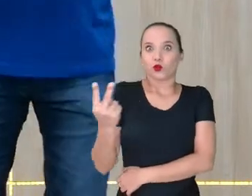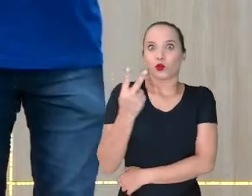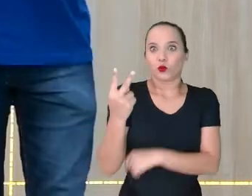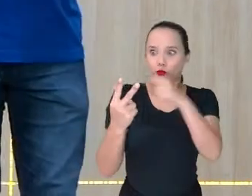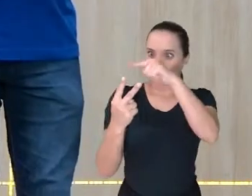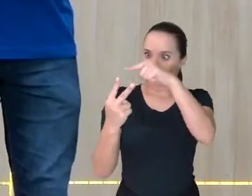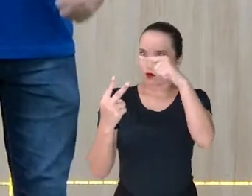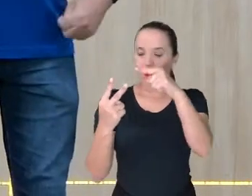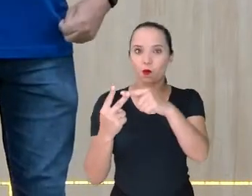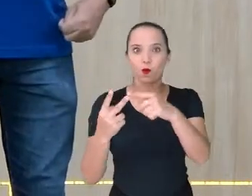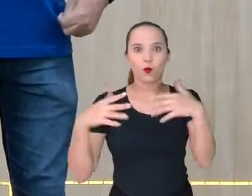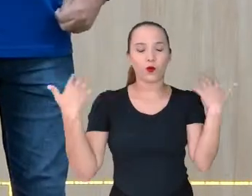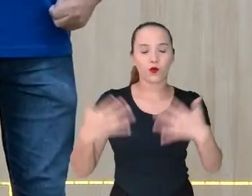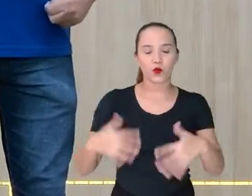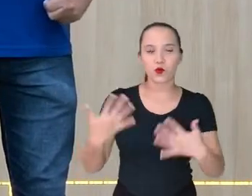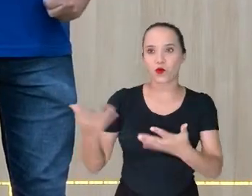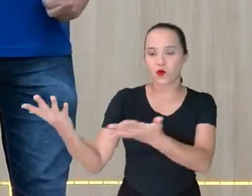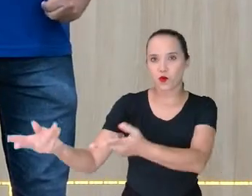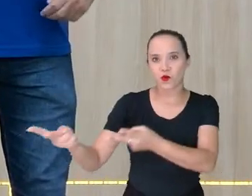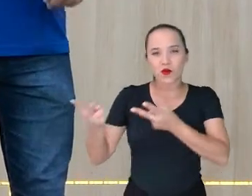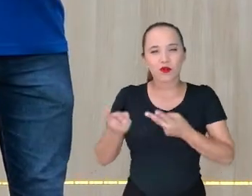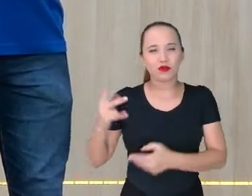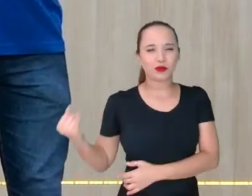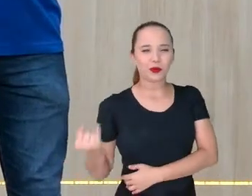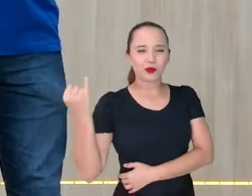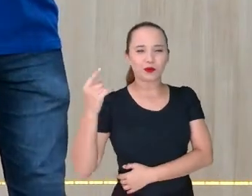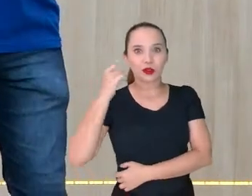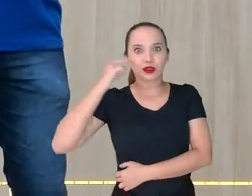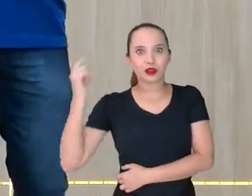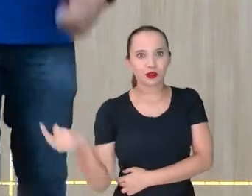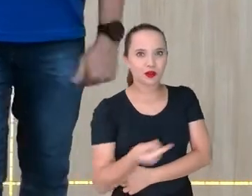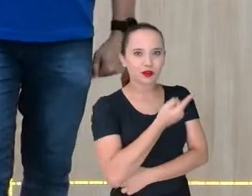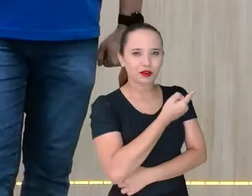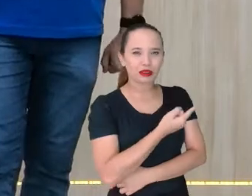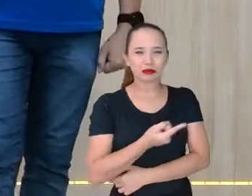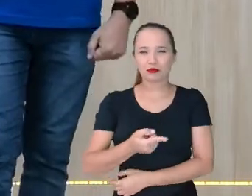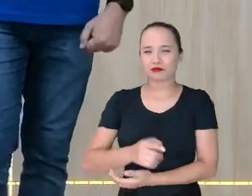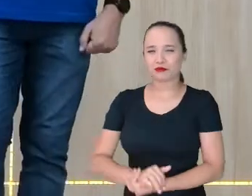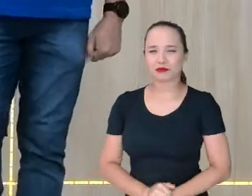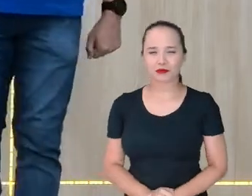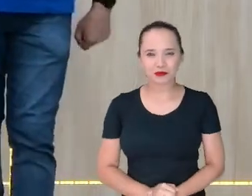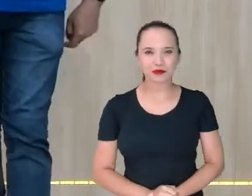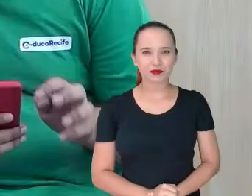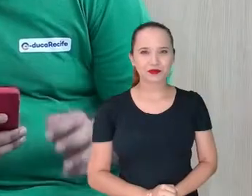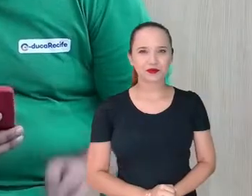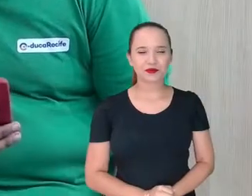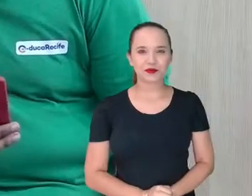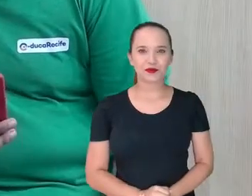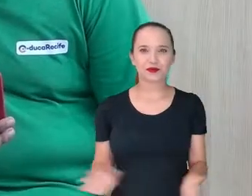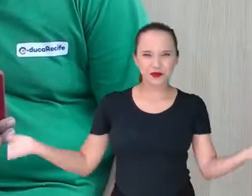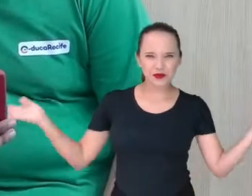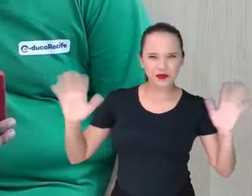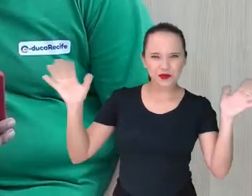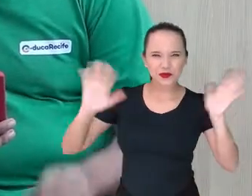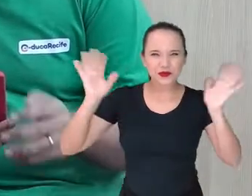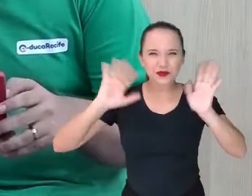duas visitas importantes na nossa aula de hoje. Corta pra lá, Billy Paul. Corta pra lá. Vê quem são.